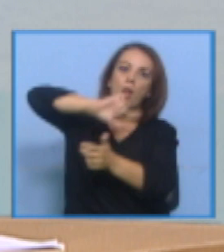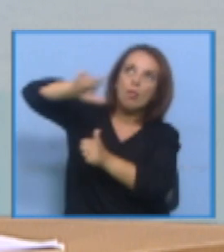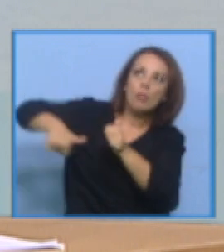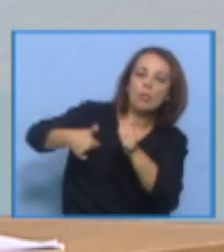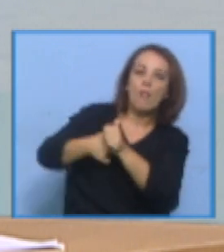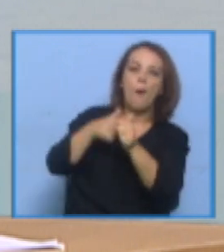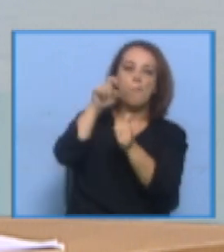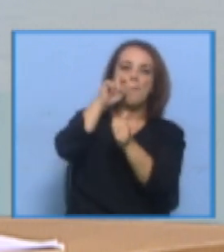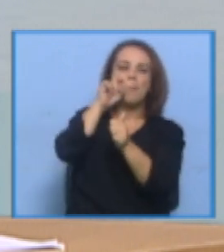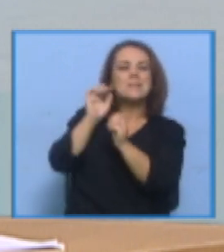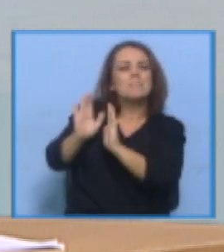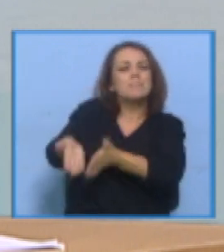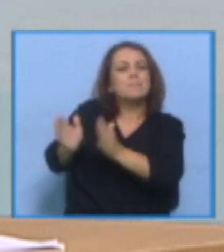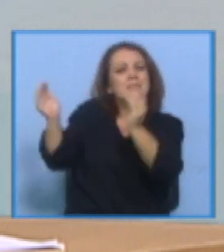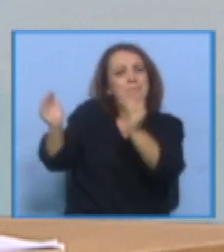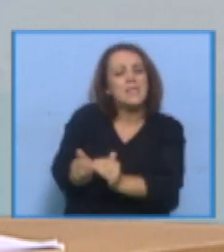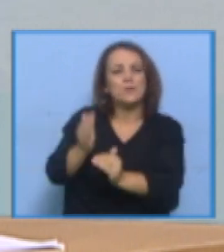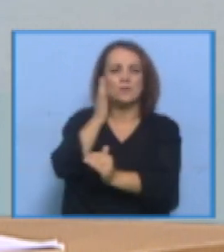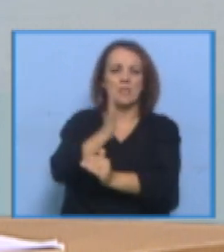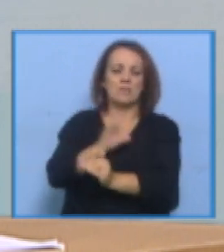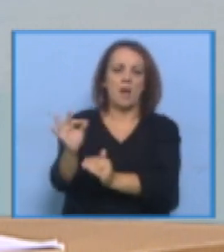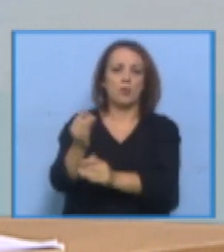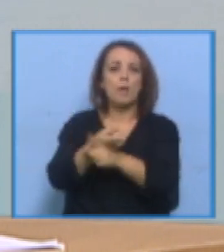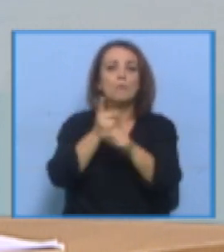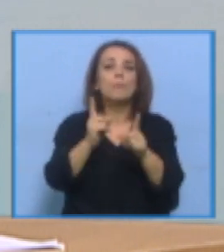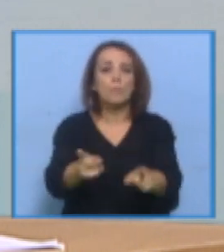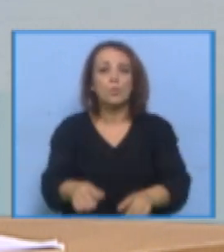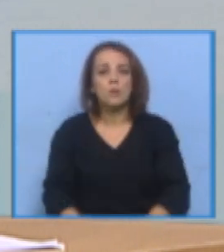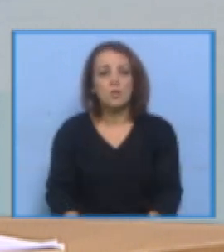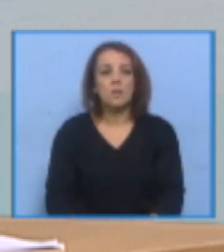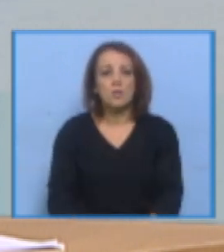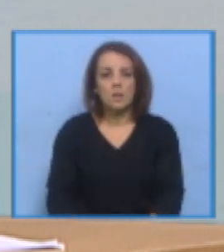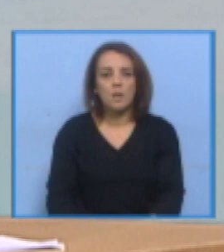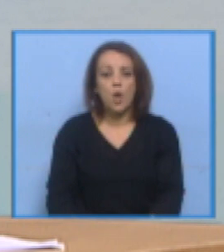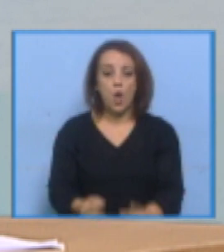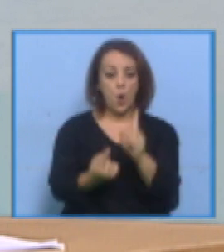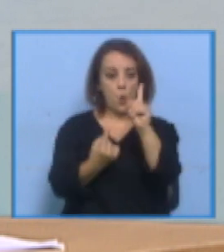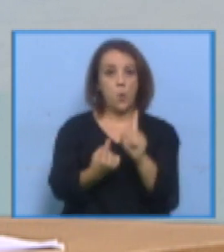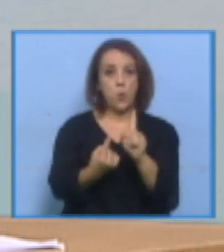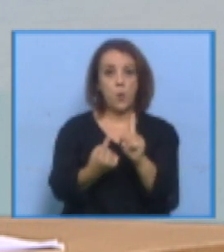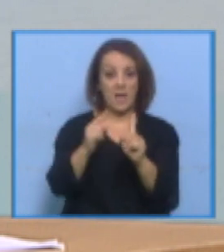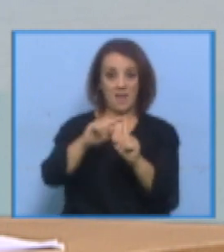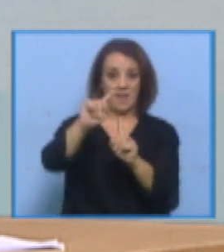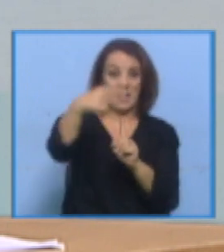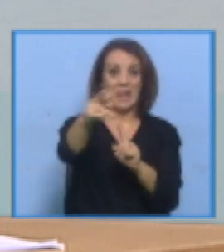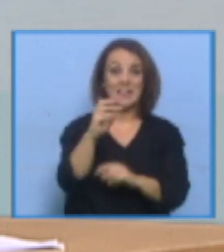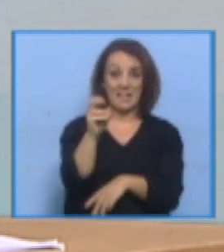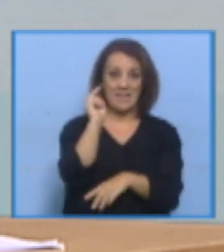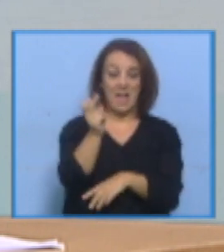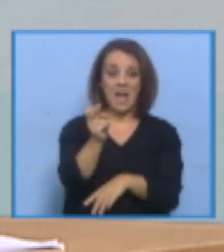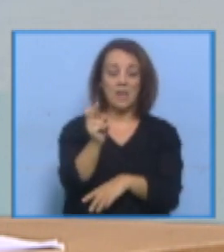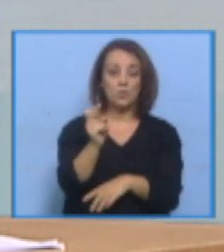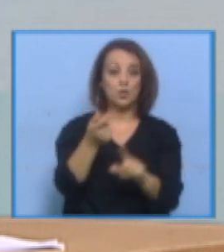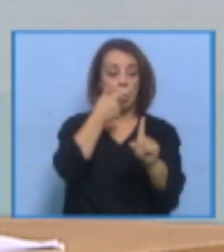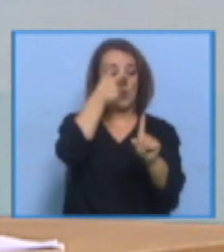ter menos de 2 pessoas por cada idoso daqui a 30 anos. Exatamente, ou seja, haverá uma